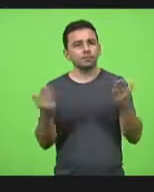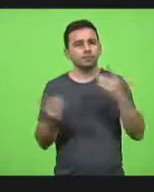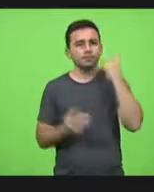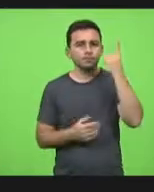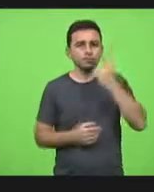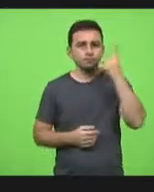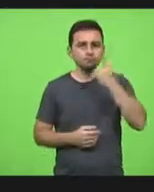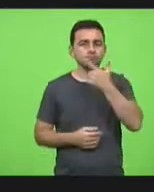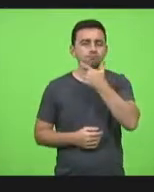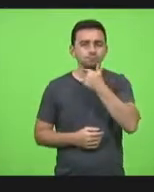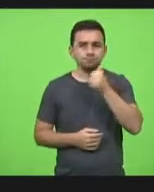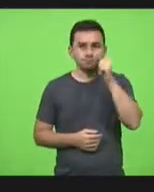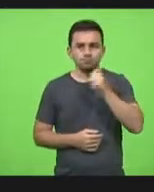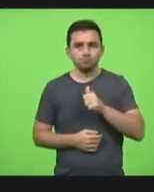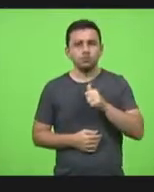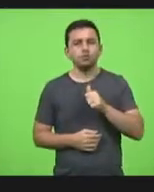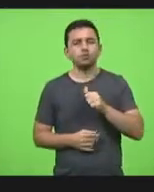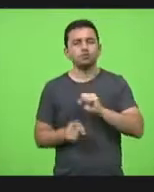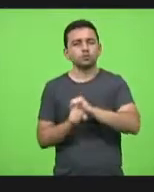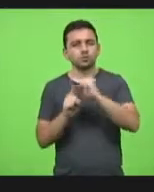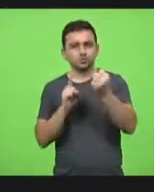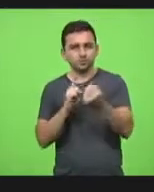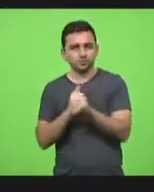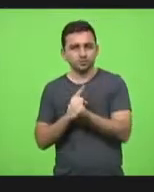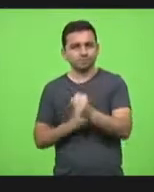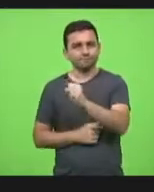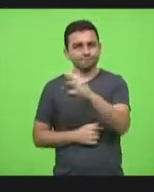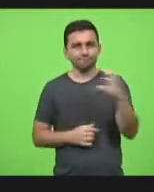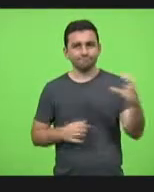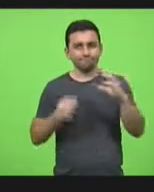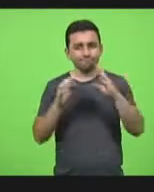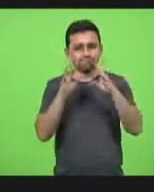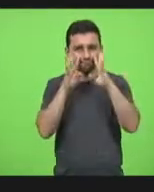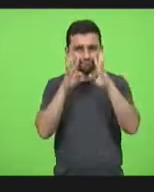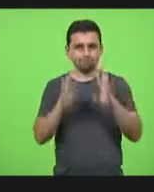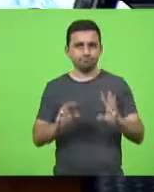deputados, sociedade civil catarinense que nos acompanha,